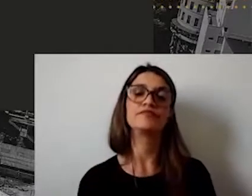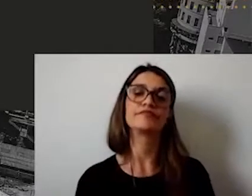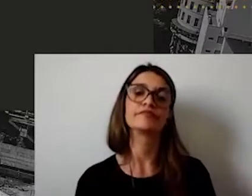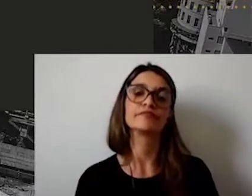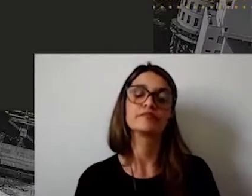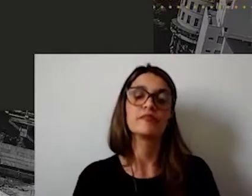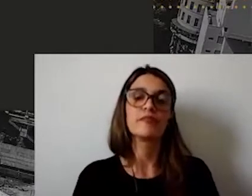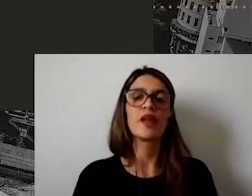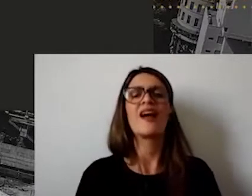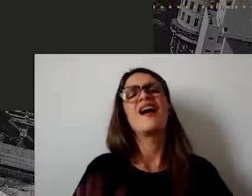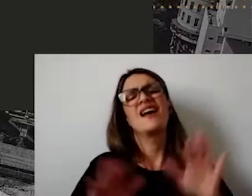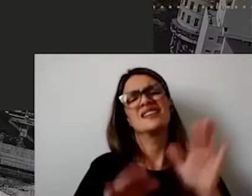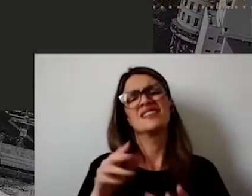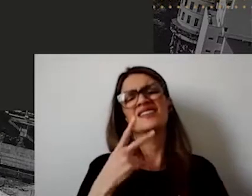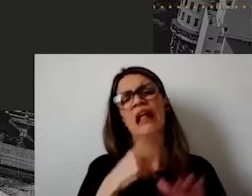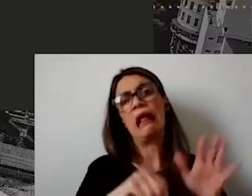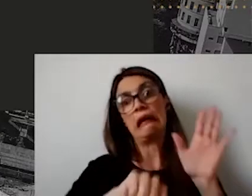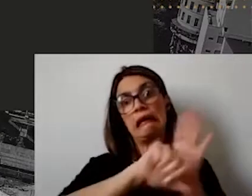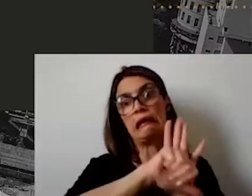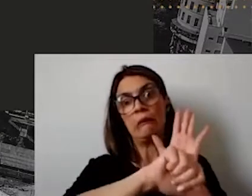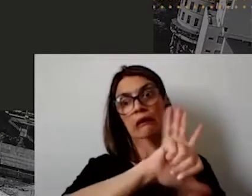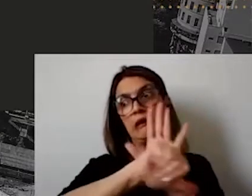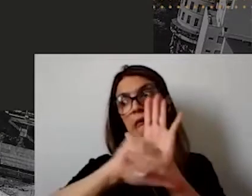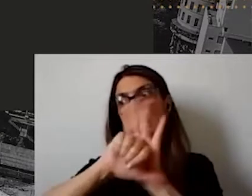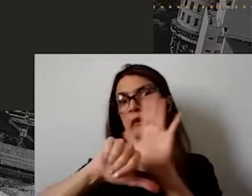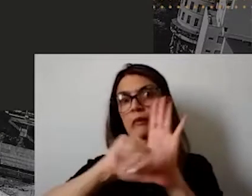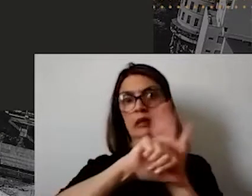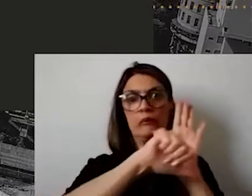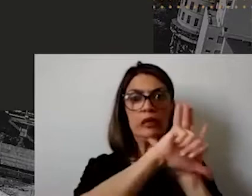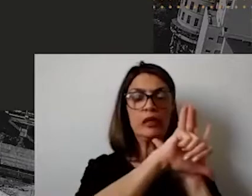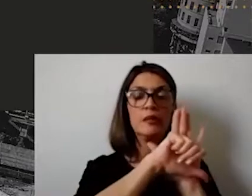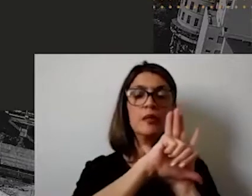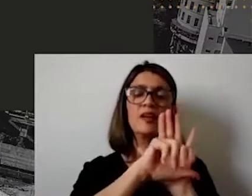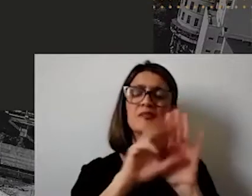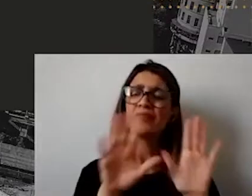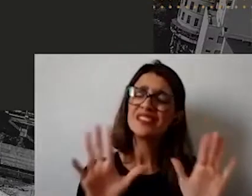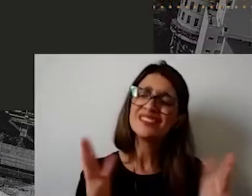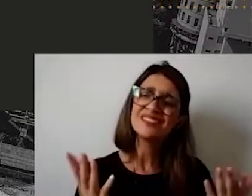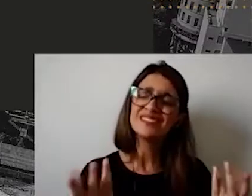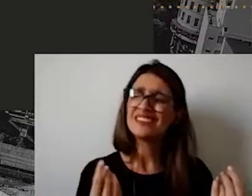mas isso, a meu ver, não é algo muito